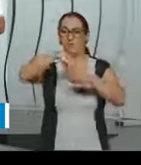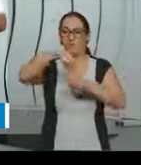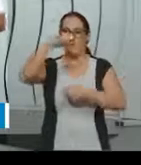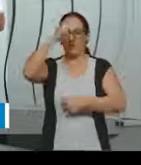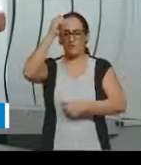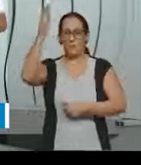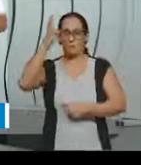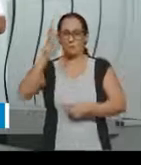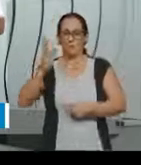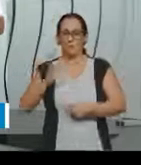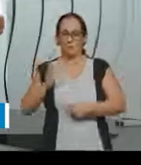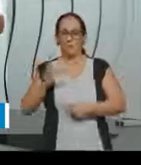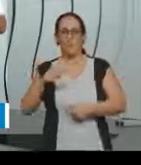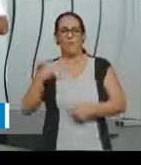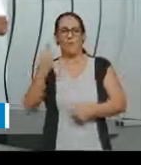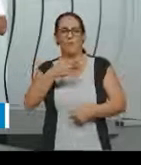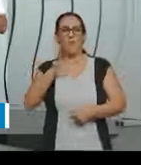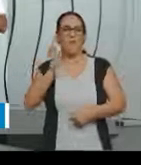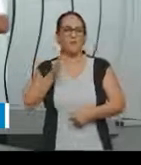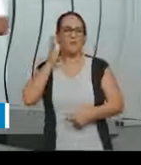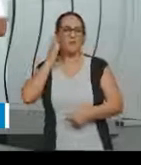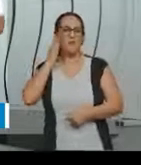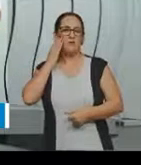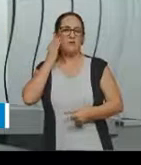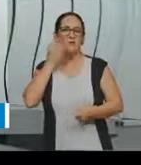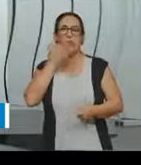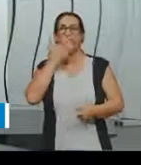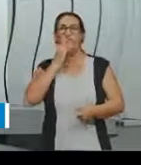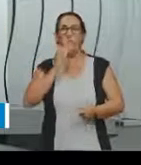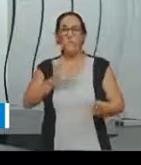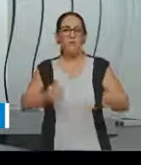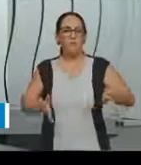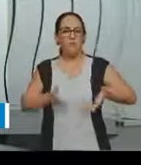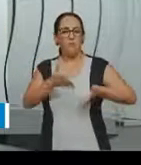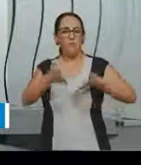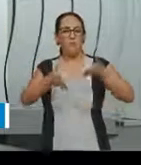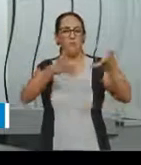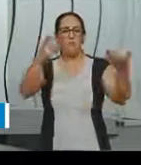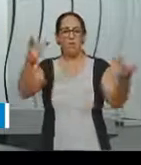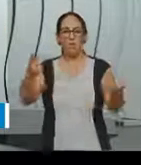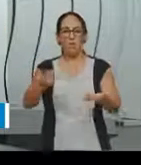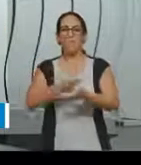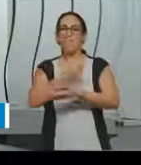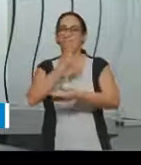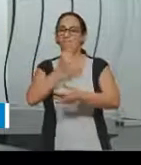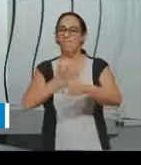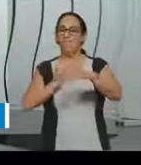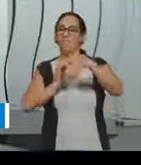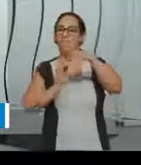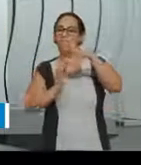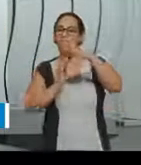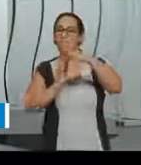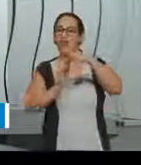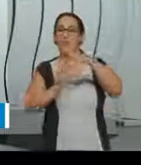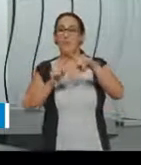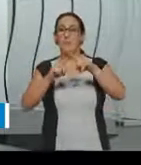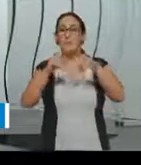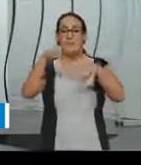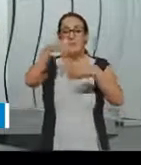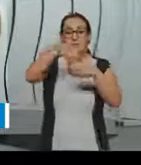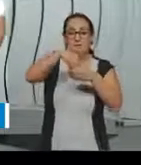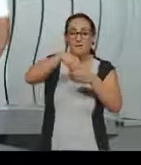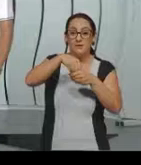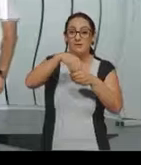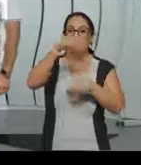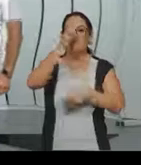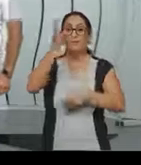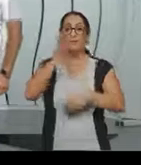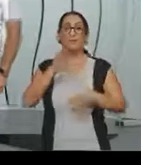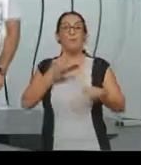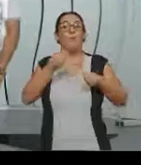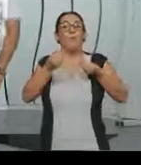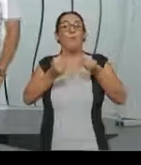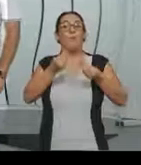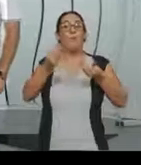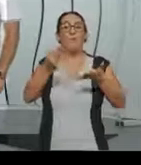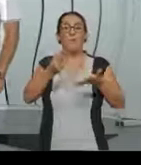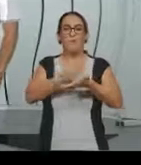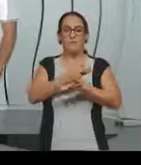de migração, né, as motivações, etc. A gente vai ver essa realidade dentro do Brasil. Beleza, pessoal?